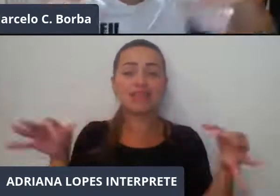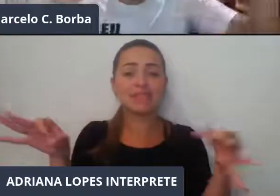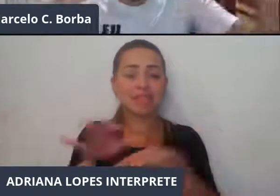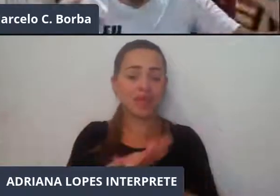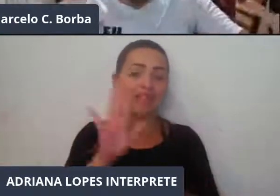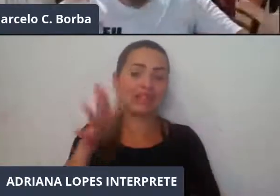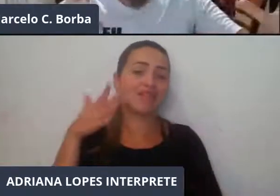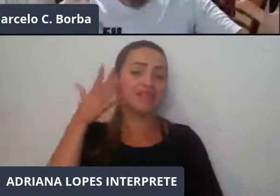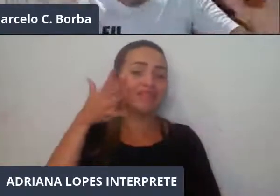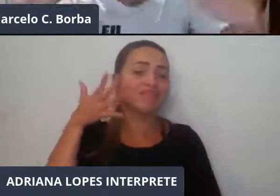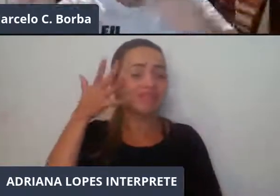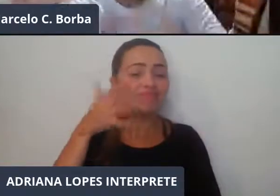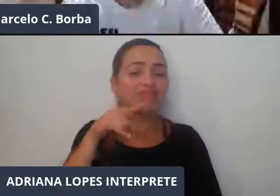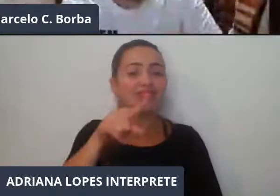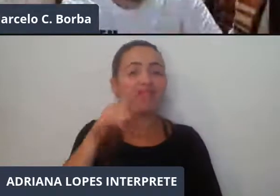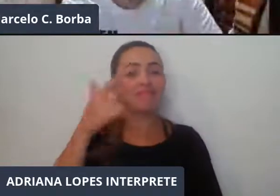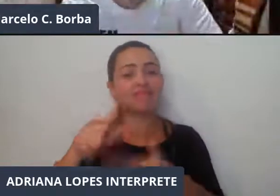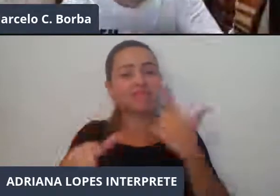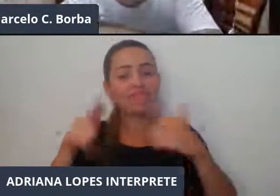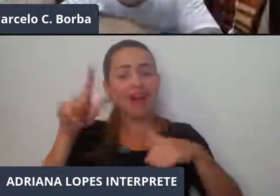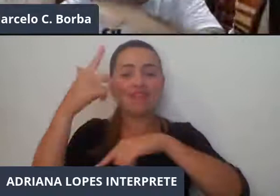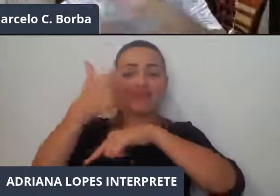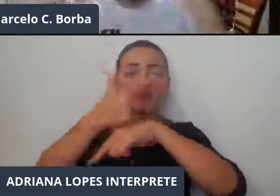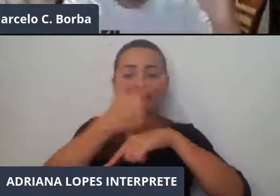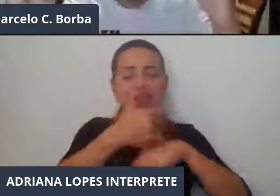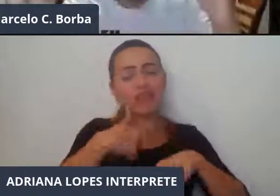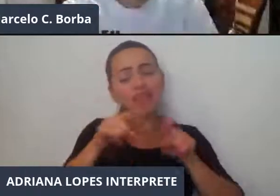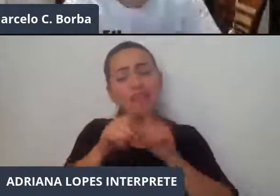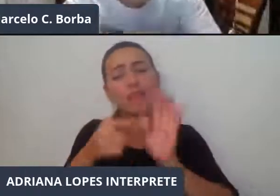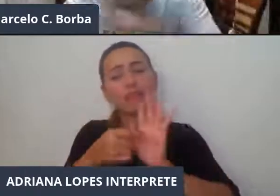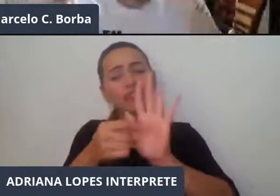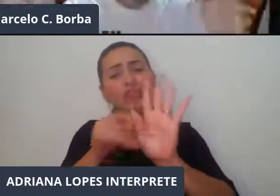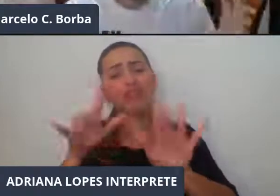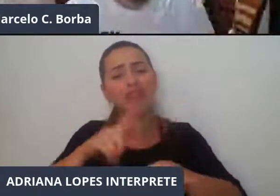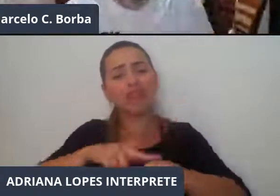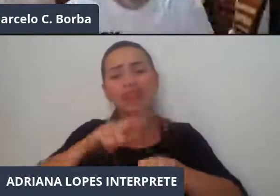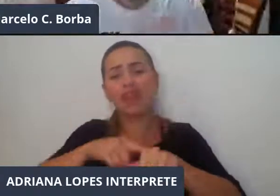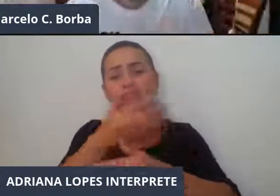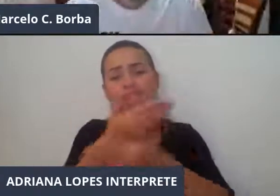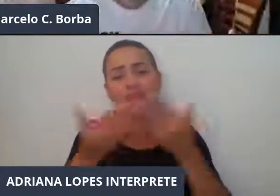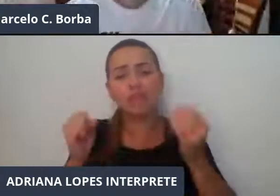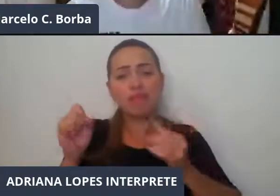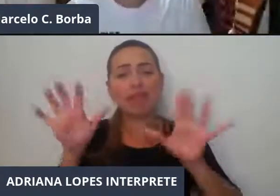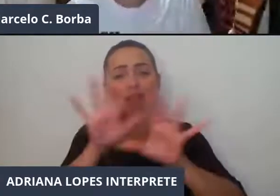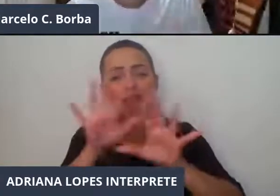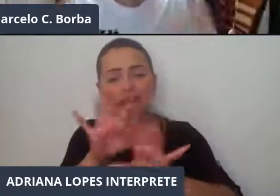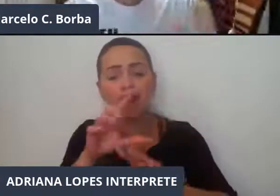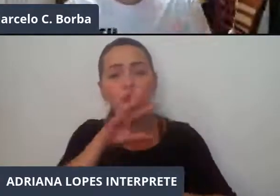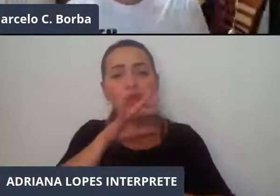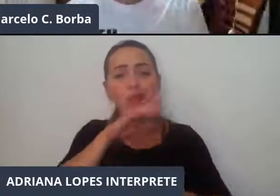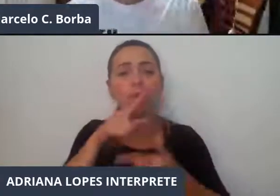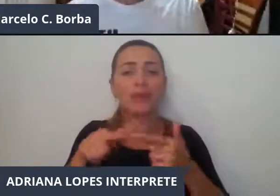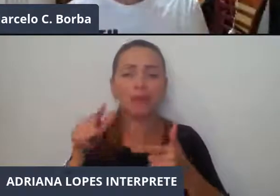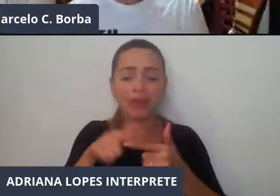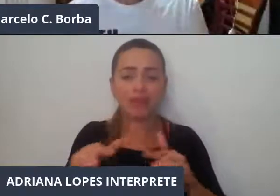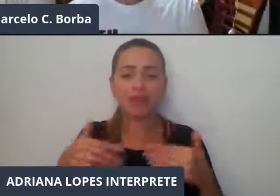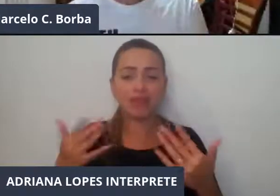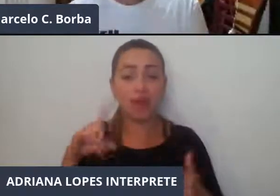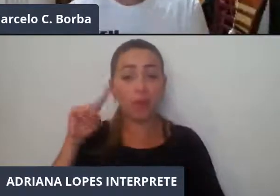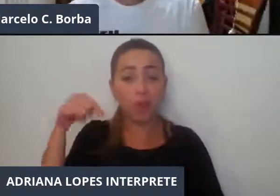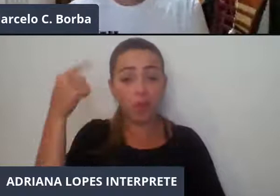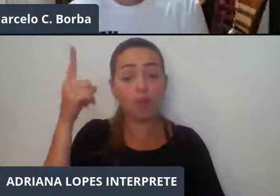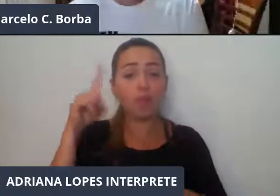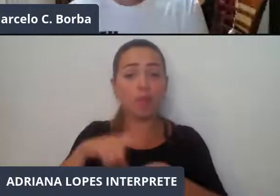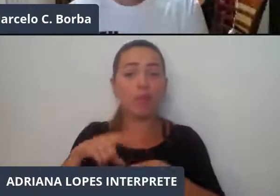o Alessandro mostra mais vídeos. Eu ia mostrar vídeo aqui, mas ia tomar mais tempo, podia travar tudo, já deu problema. Então, um outro momento a